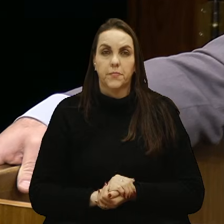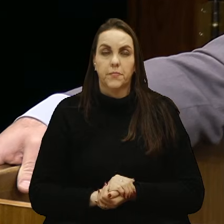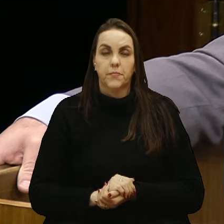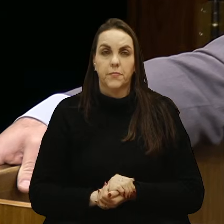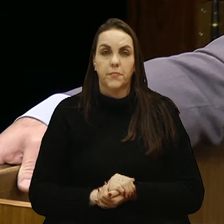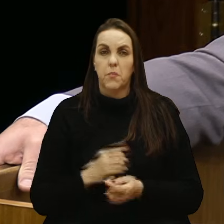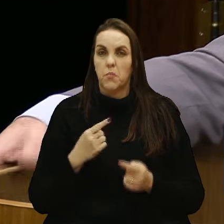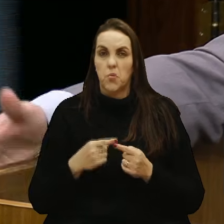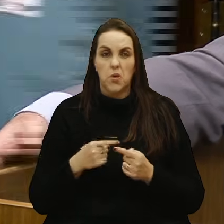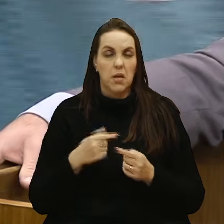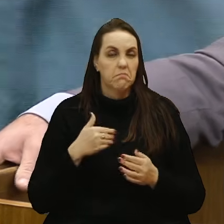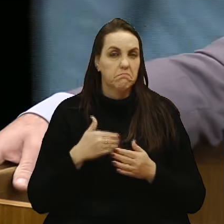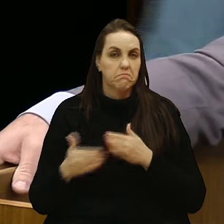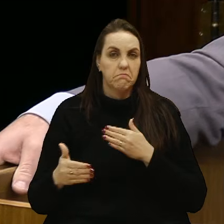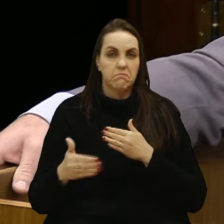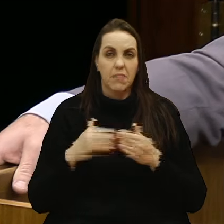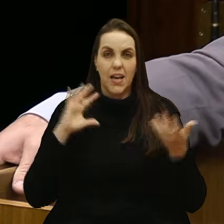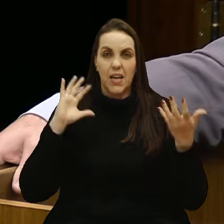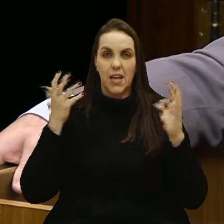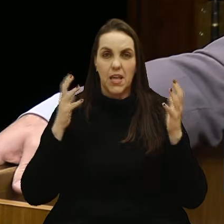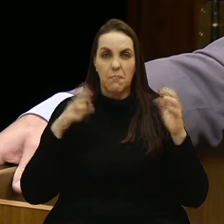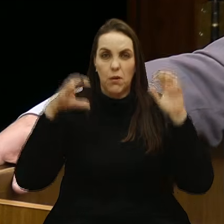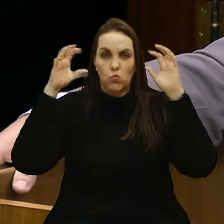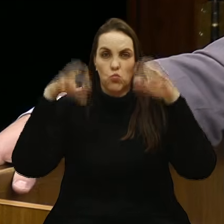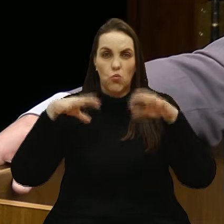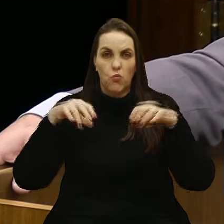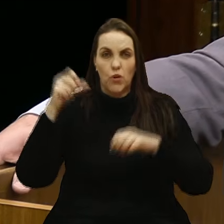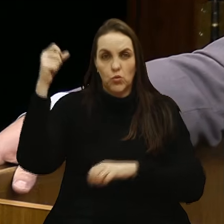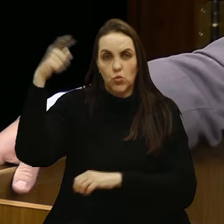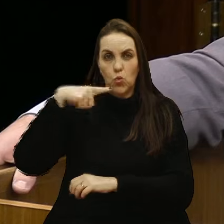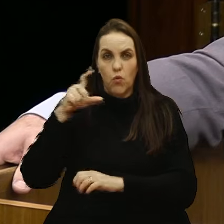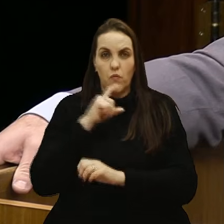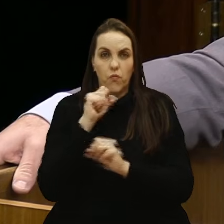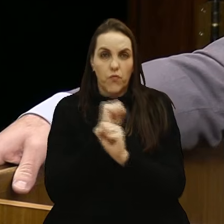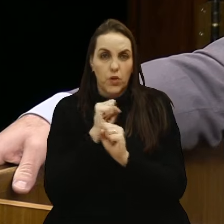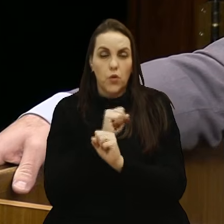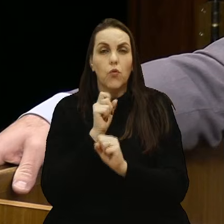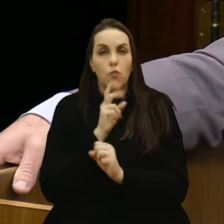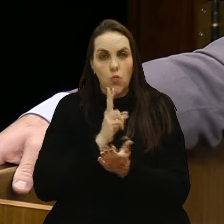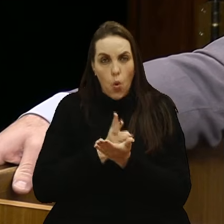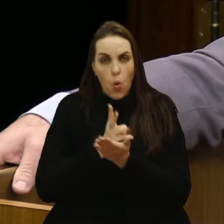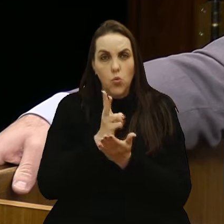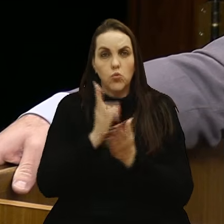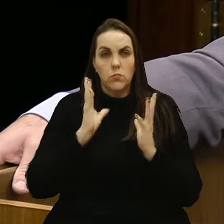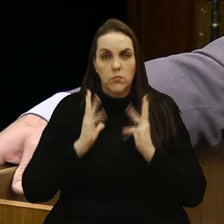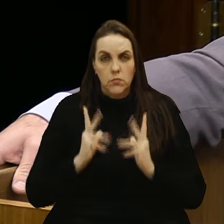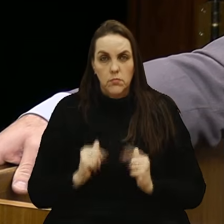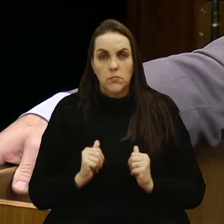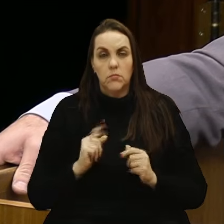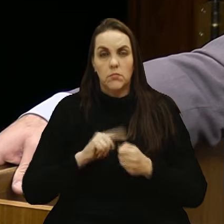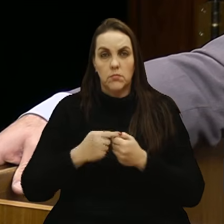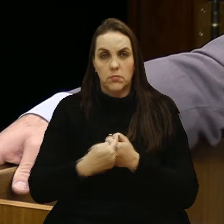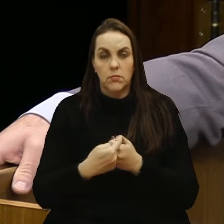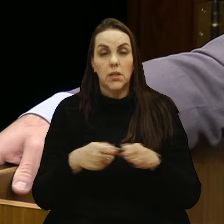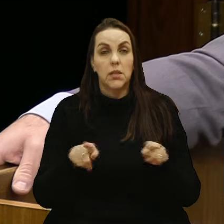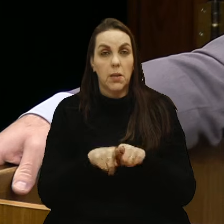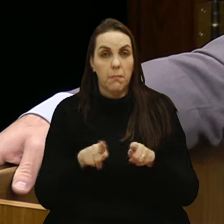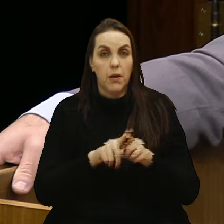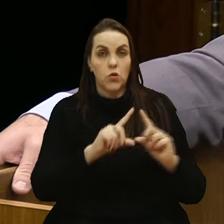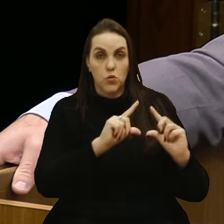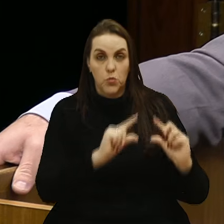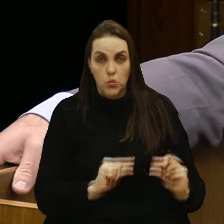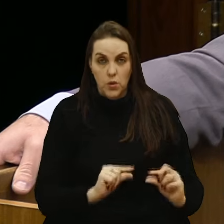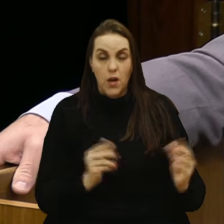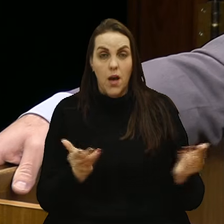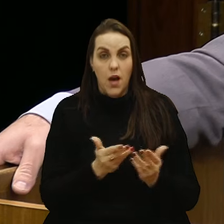faça chuva, faça sol, né? Com frio, vocês estão mantendo a cidade. Mesmo com as reduções, né? Que nós